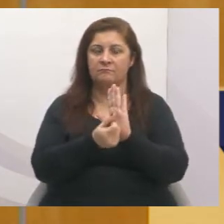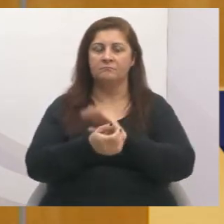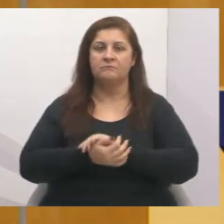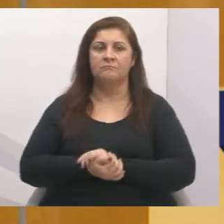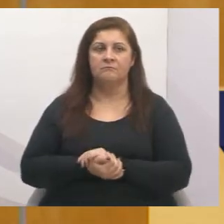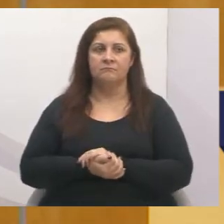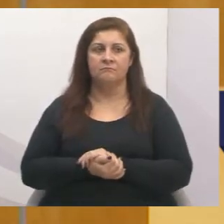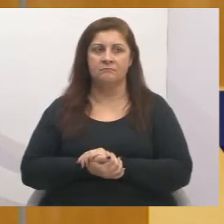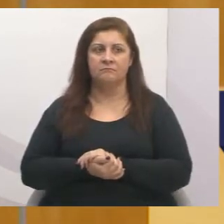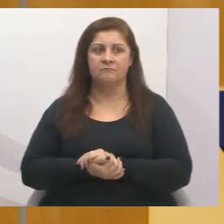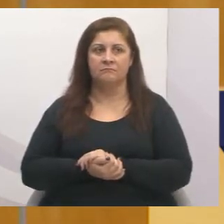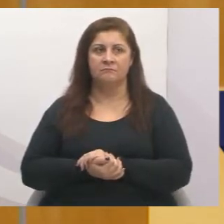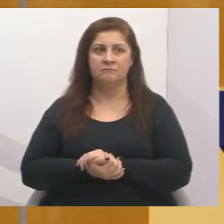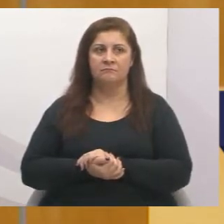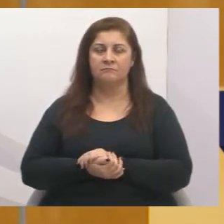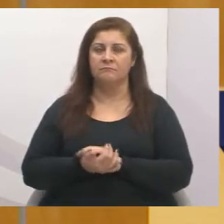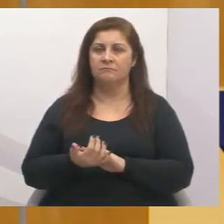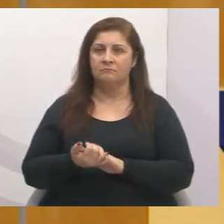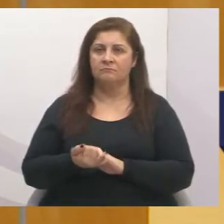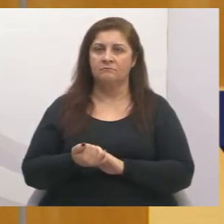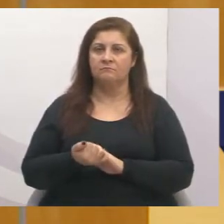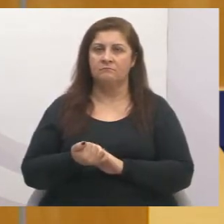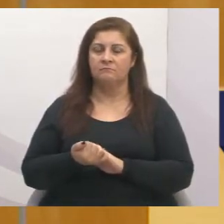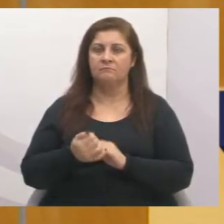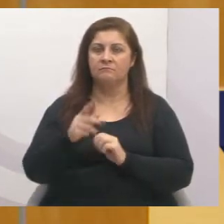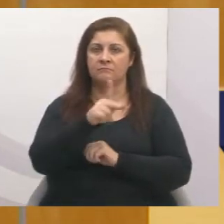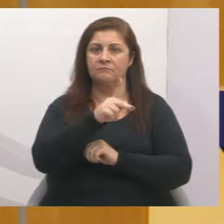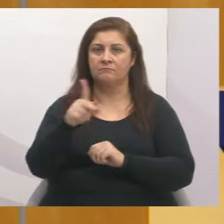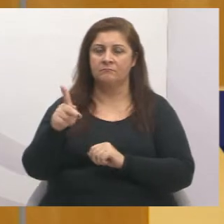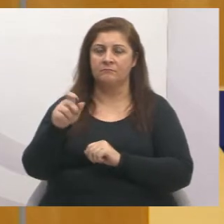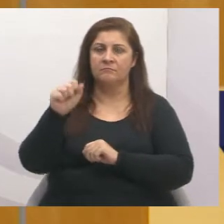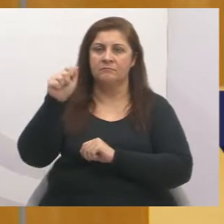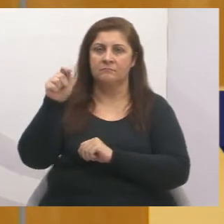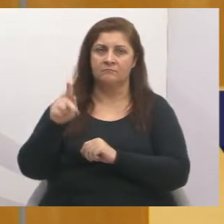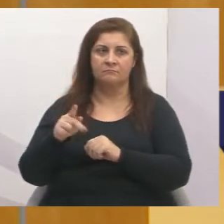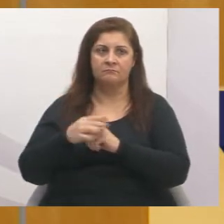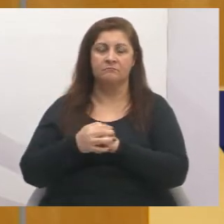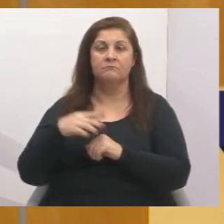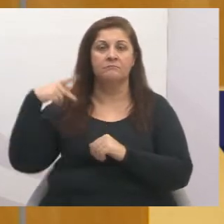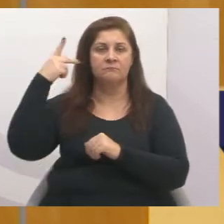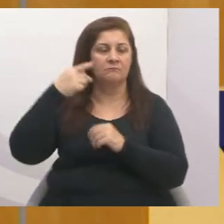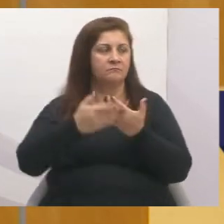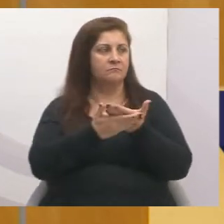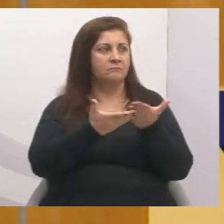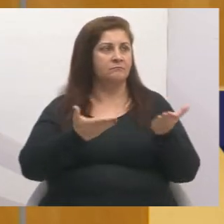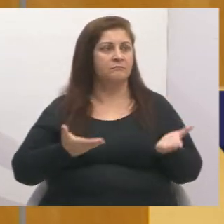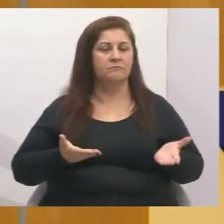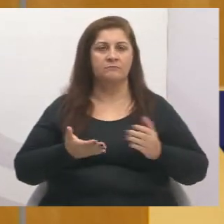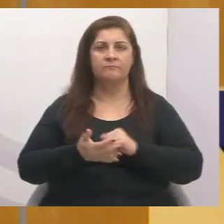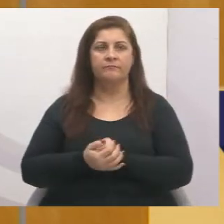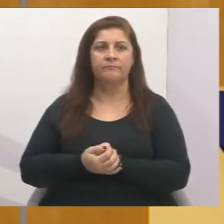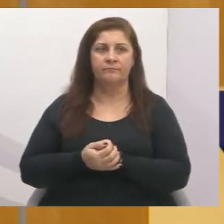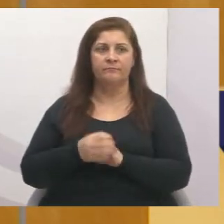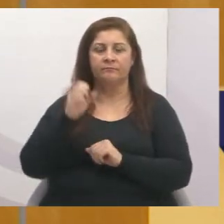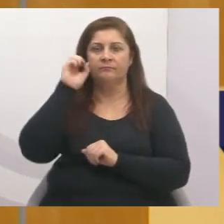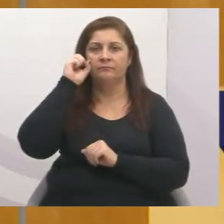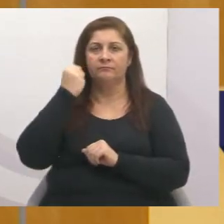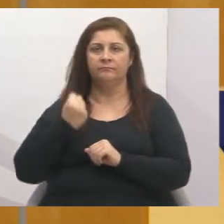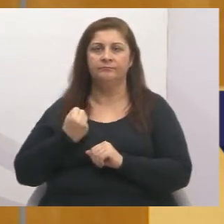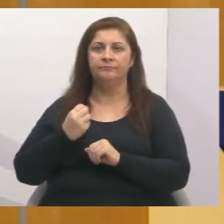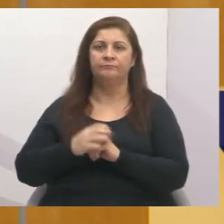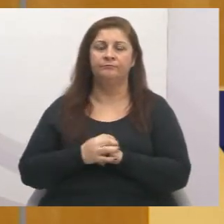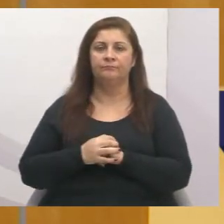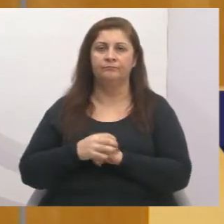senhora presidente do Instituto de Previdência do Município, Rosana Vasque, senhores vereadores aqui presentes, vereadora Sônia Patas da